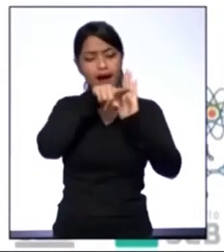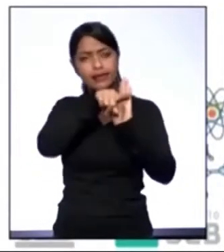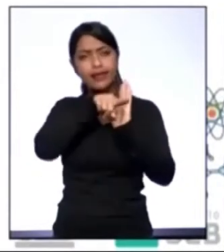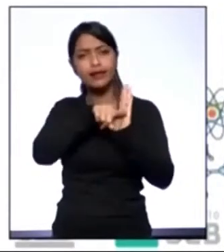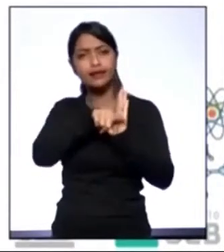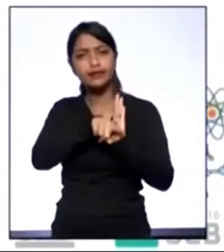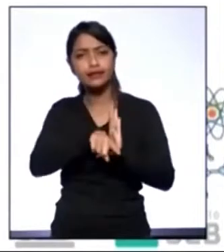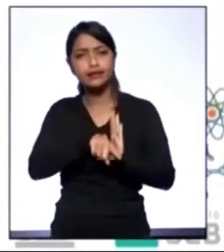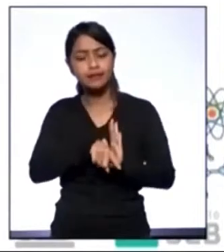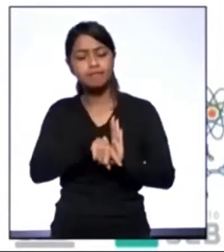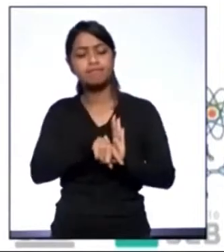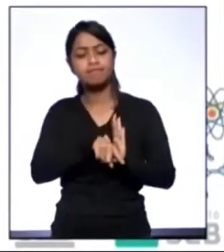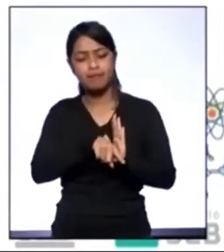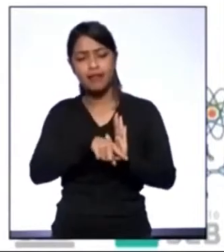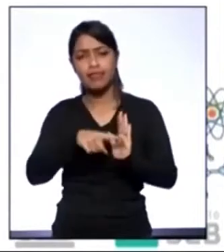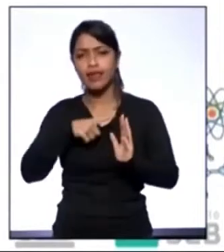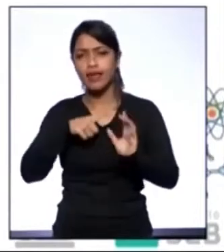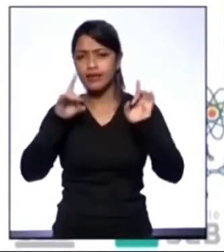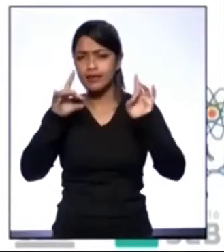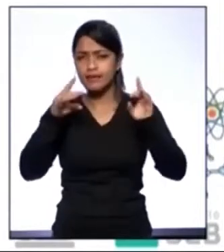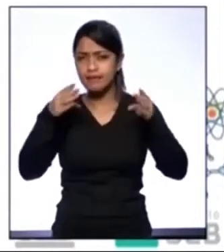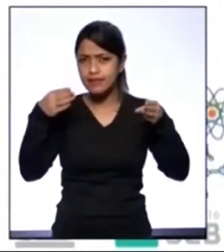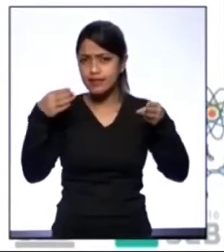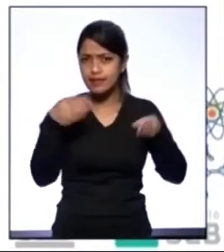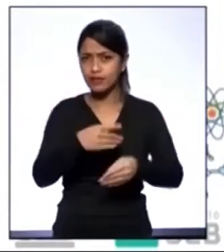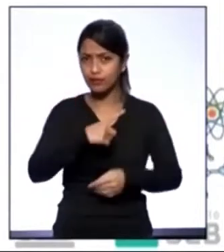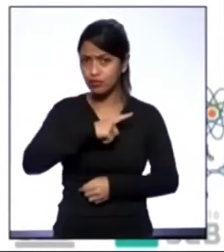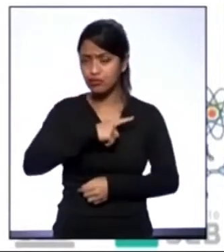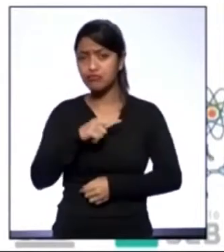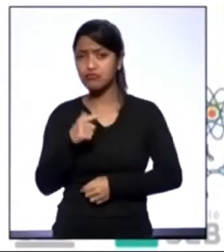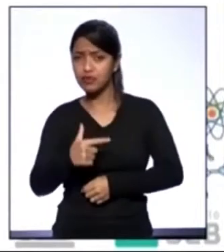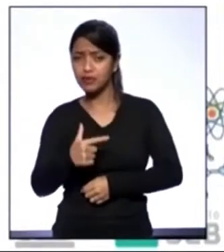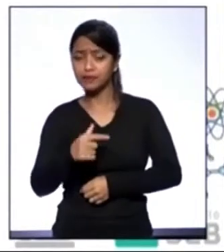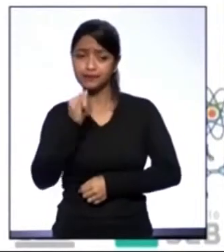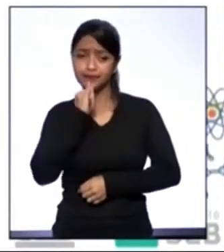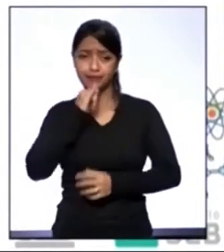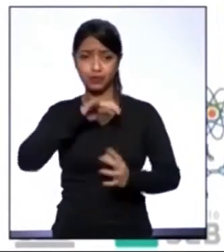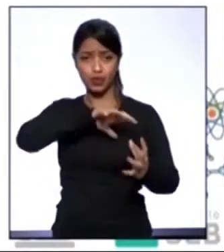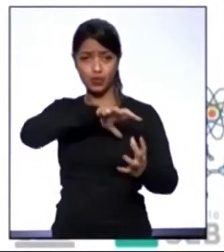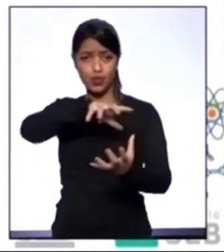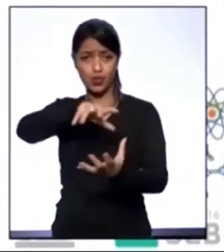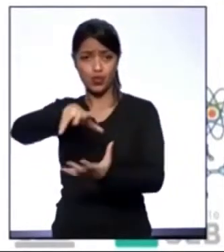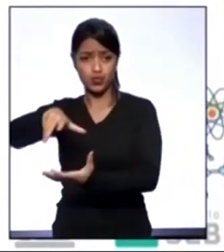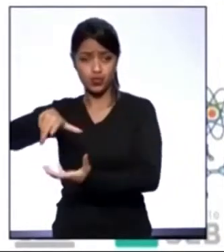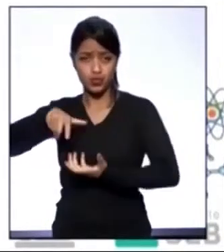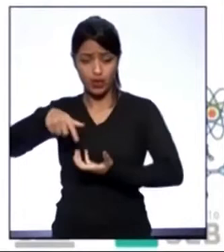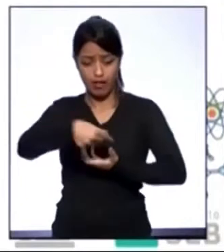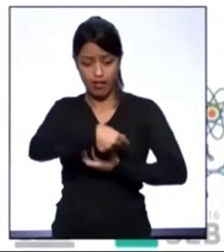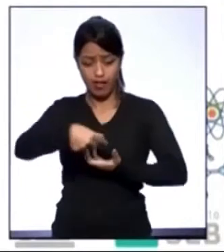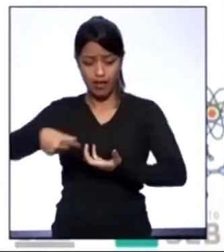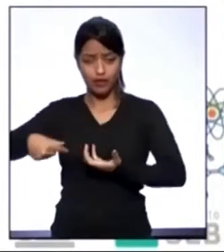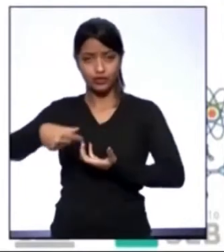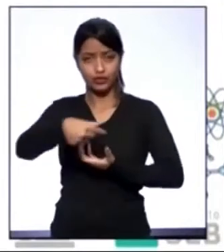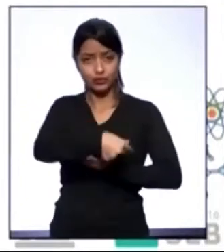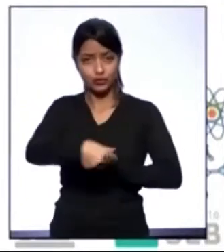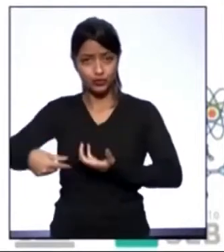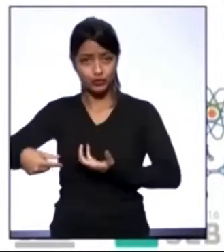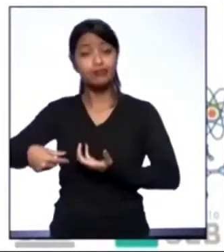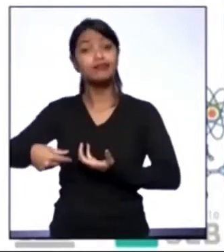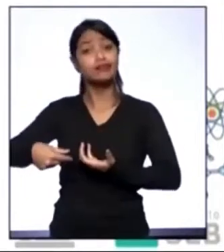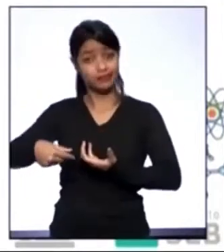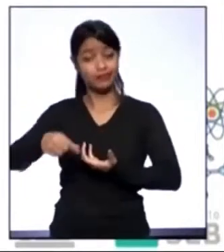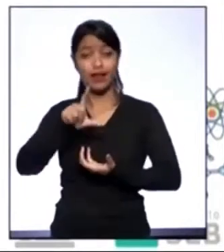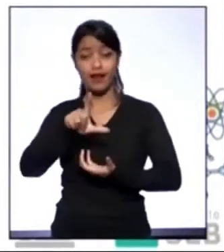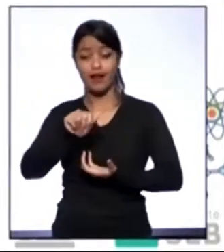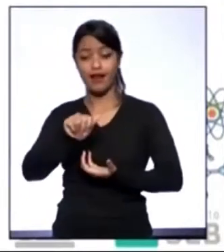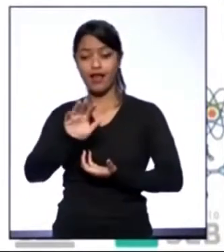alguma condição específica. Essa é a ideia. A latitude é um fator climático importante. Por que a latitude é um